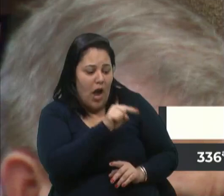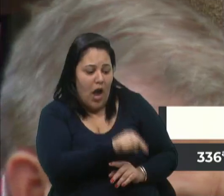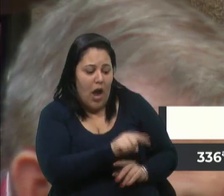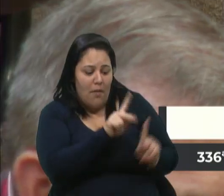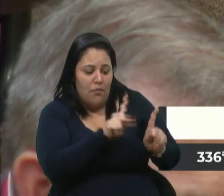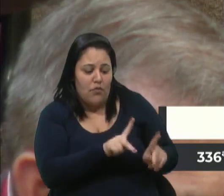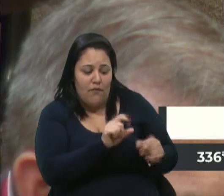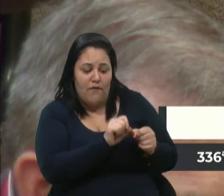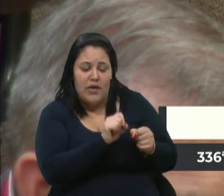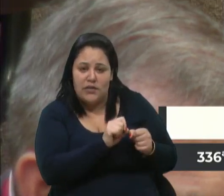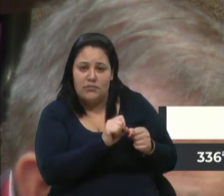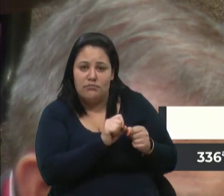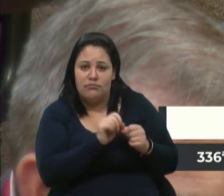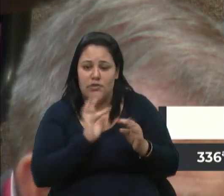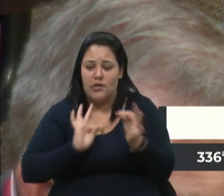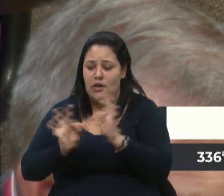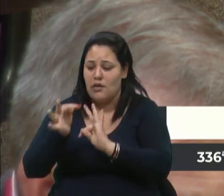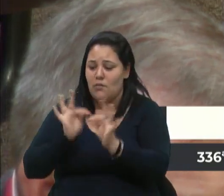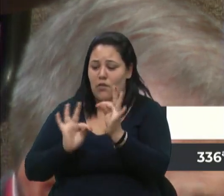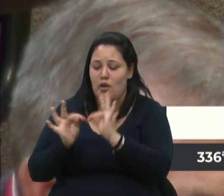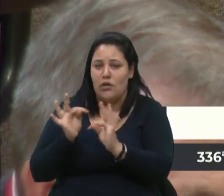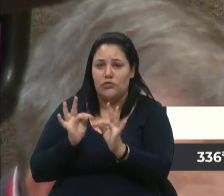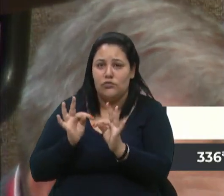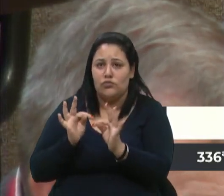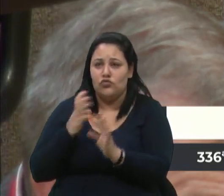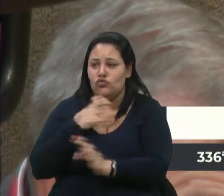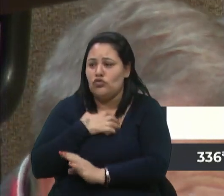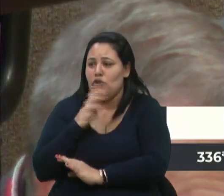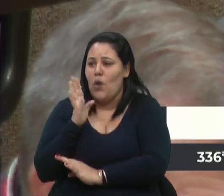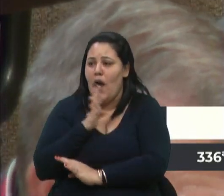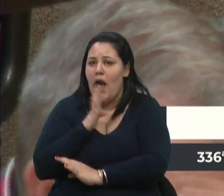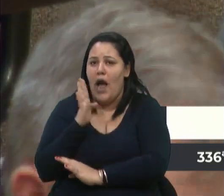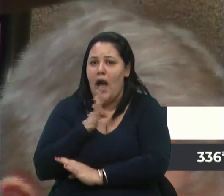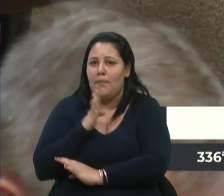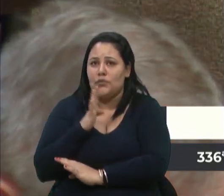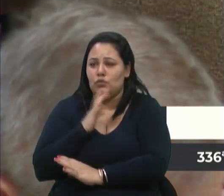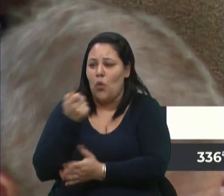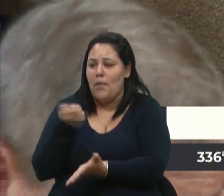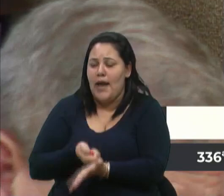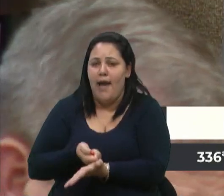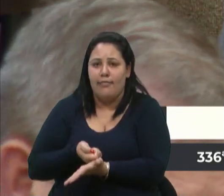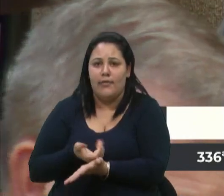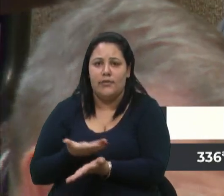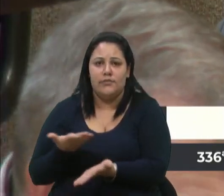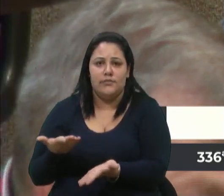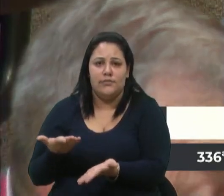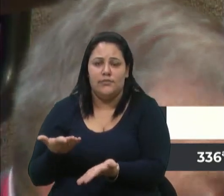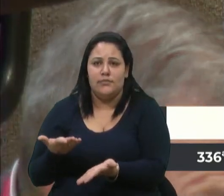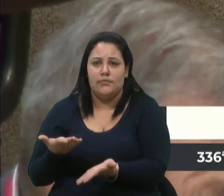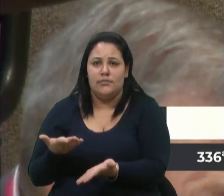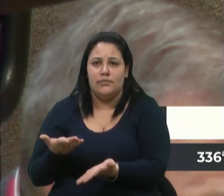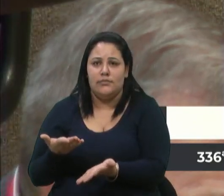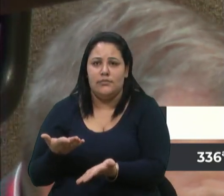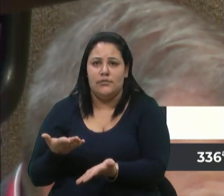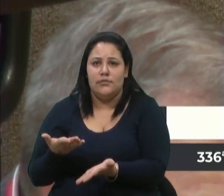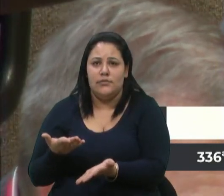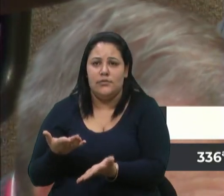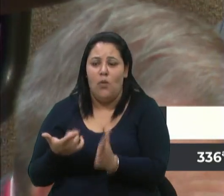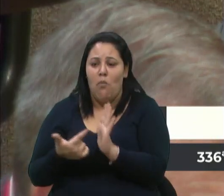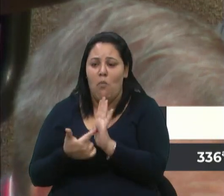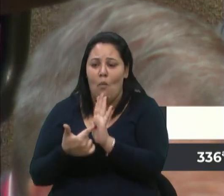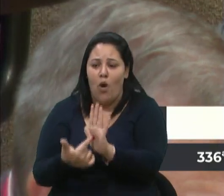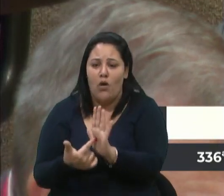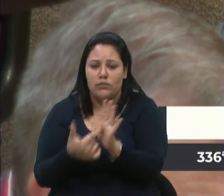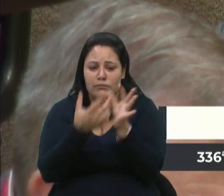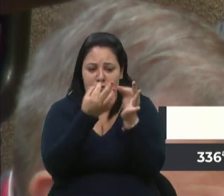se tratar só de uma forma compulsória. Então, isso reflete, vereador, uma situação muito difícil